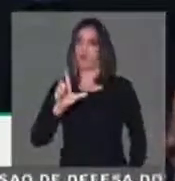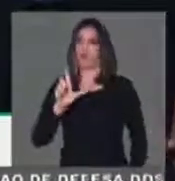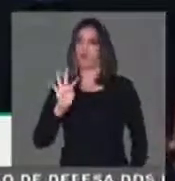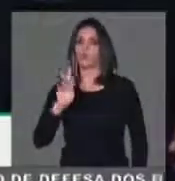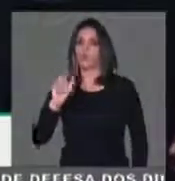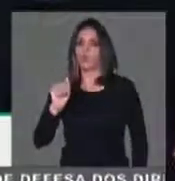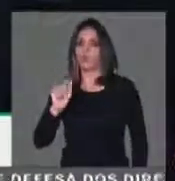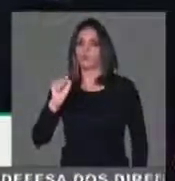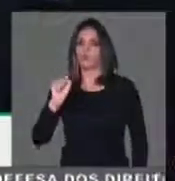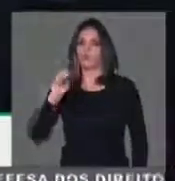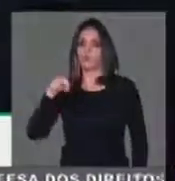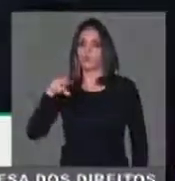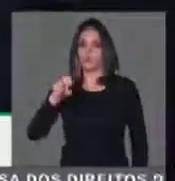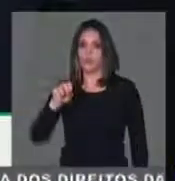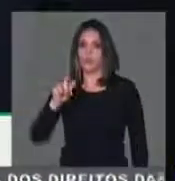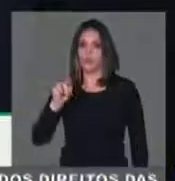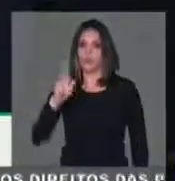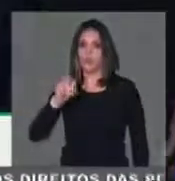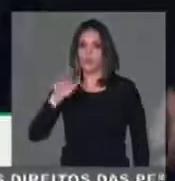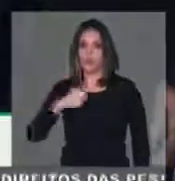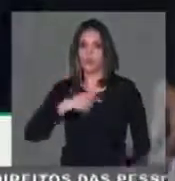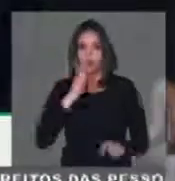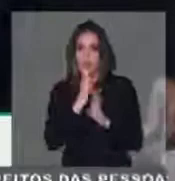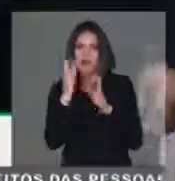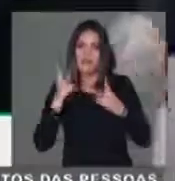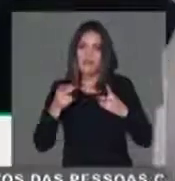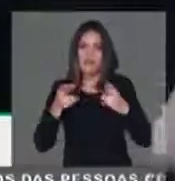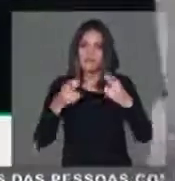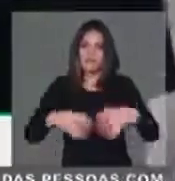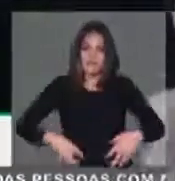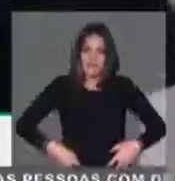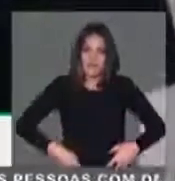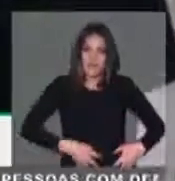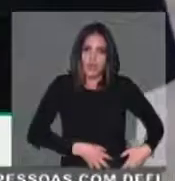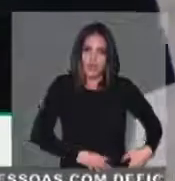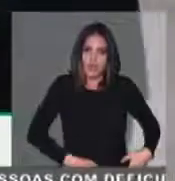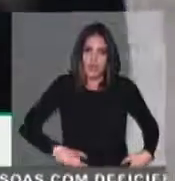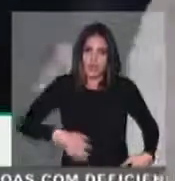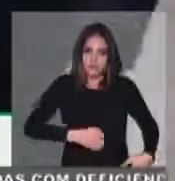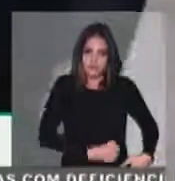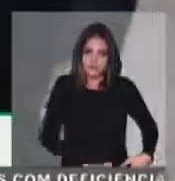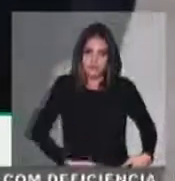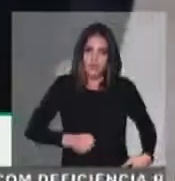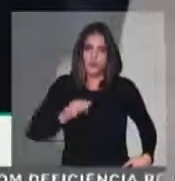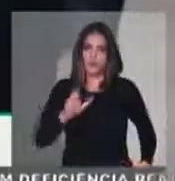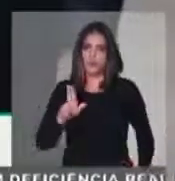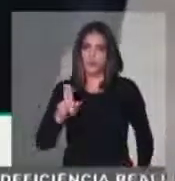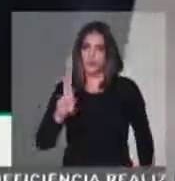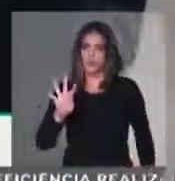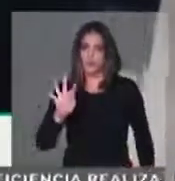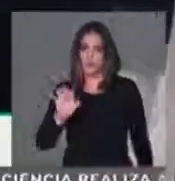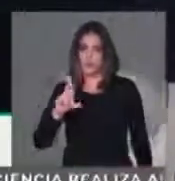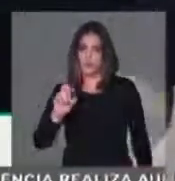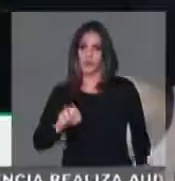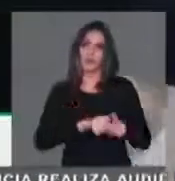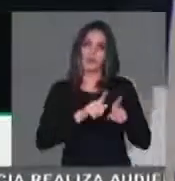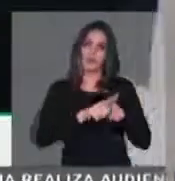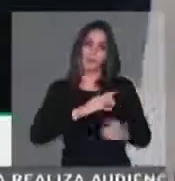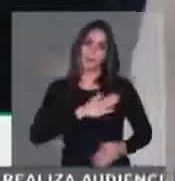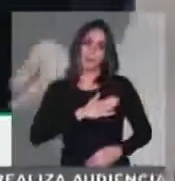de câncer de colo uterino e de mama no sus portanto é um avanço em defesa da saúde